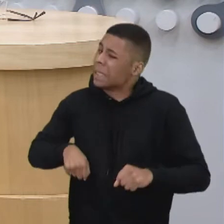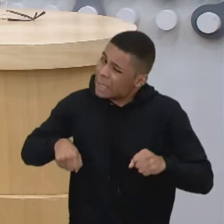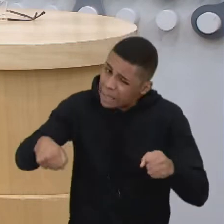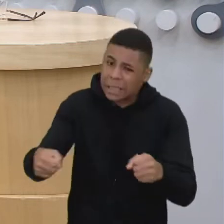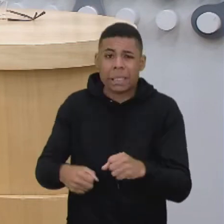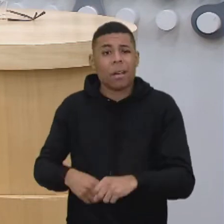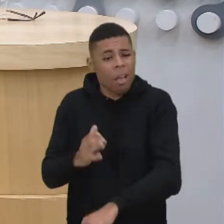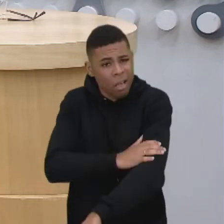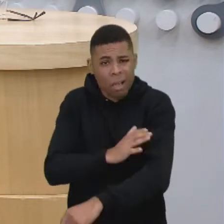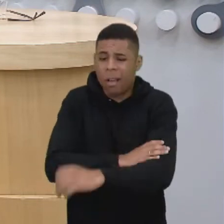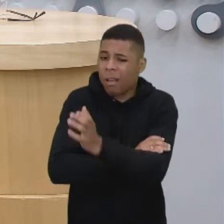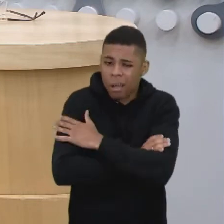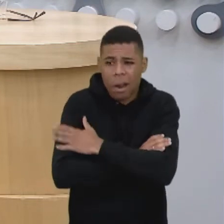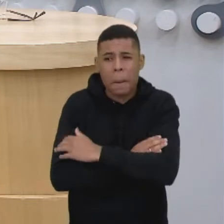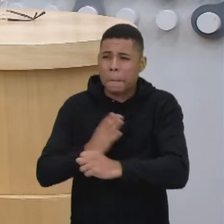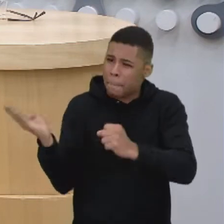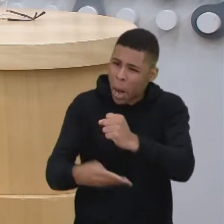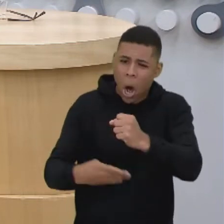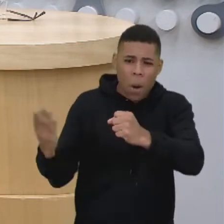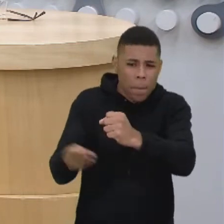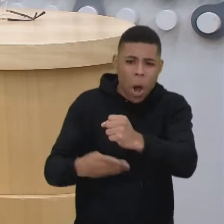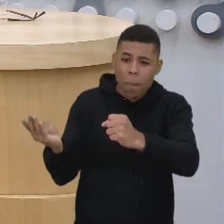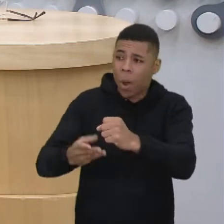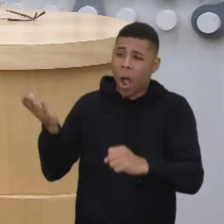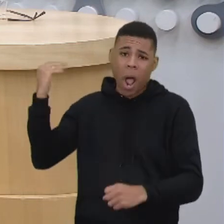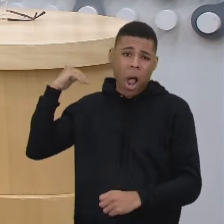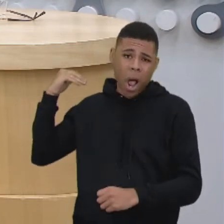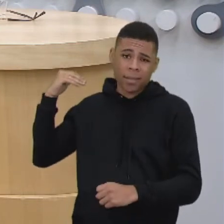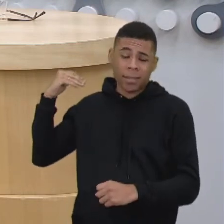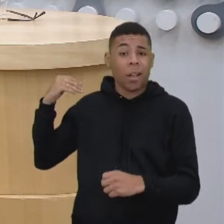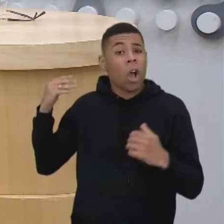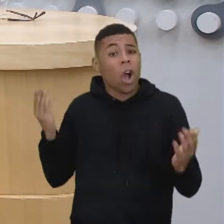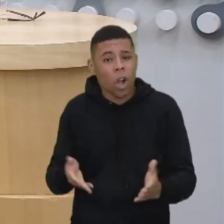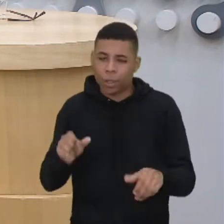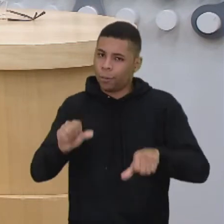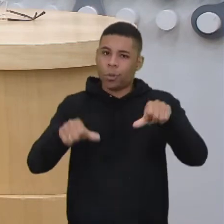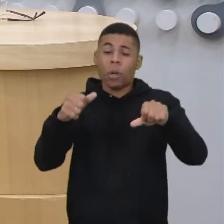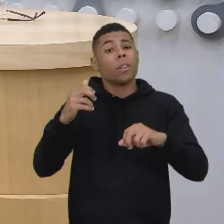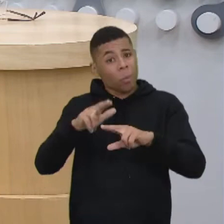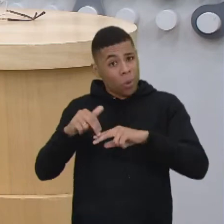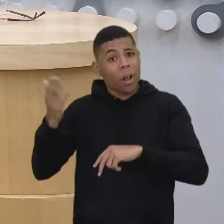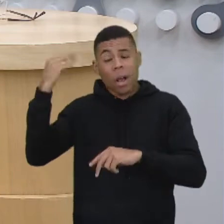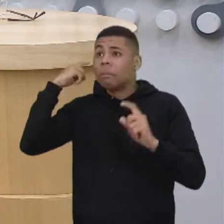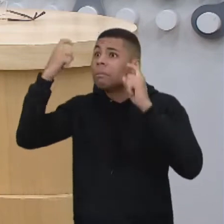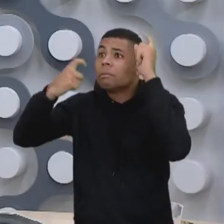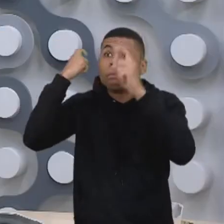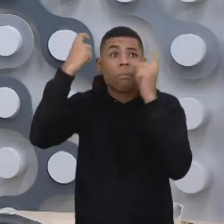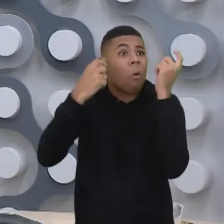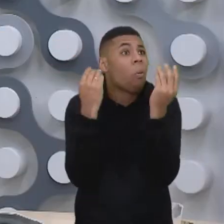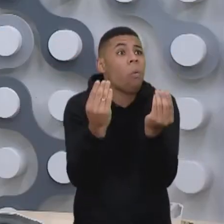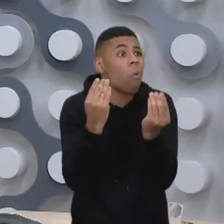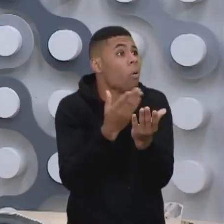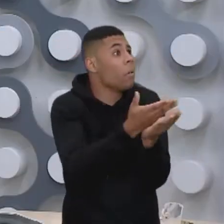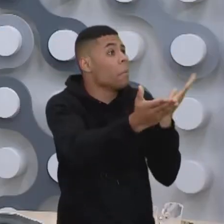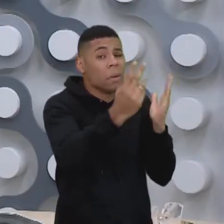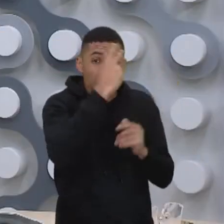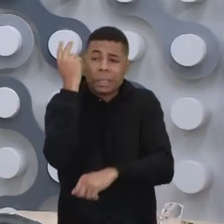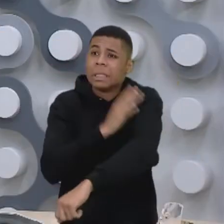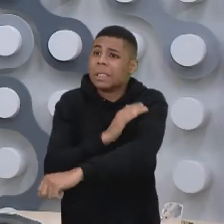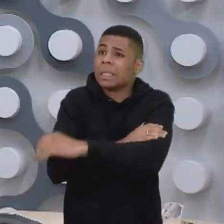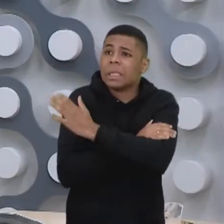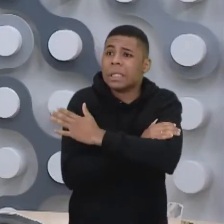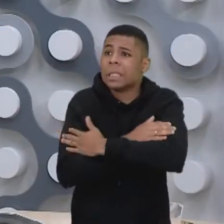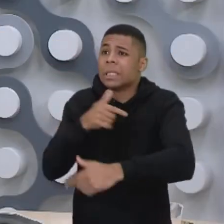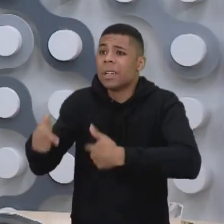braçal. Então é uma situação que preocupa não só a ele, como também a toda a sociedade, né, mas que também envolve